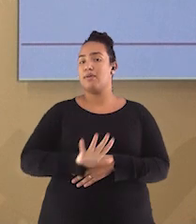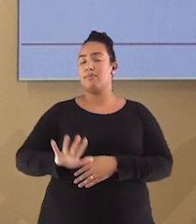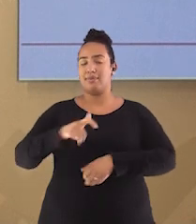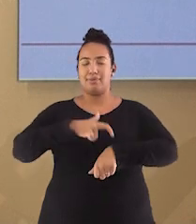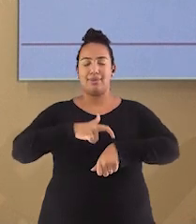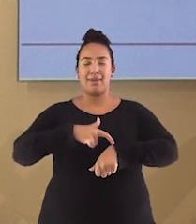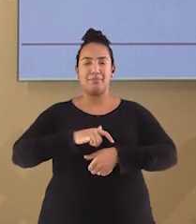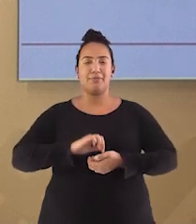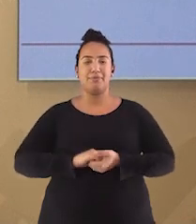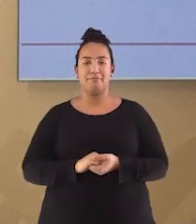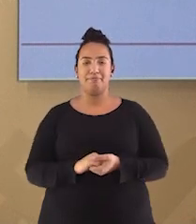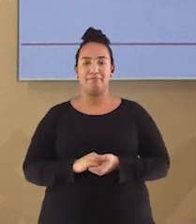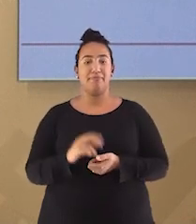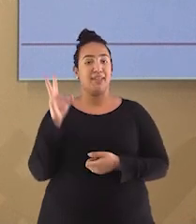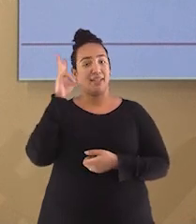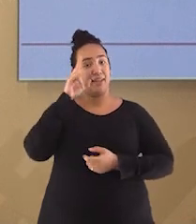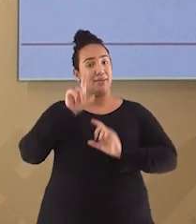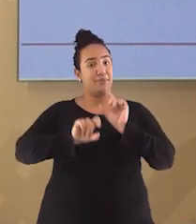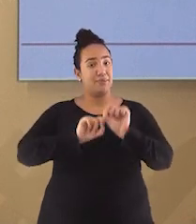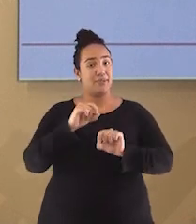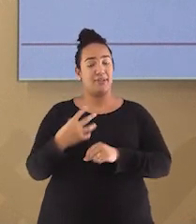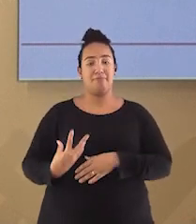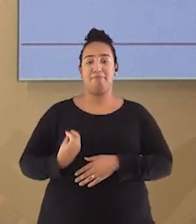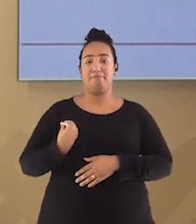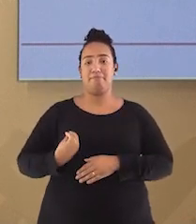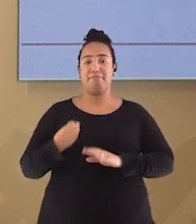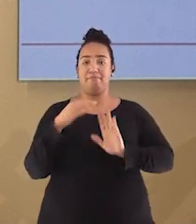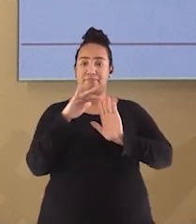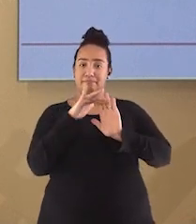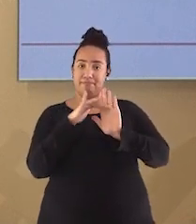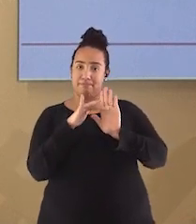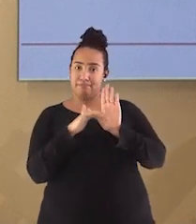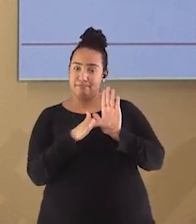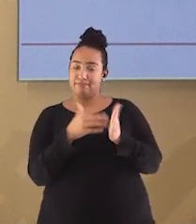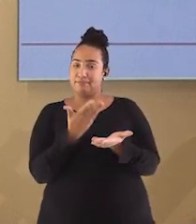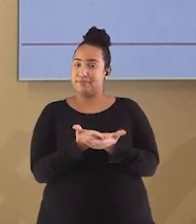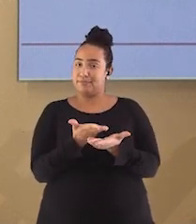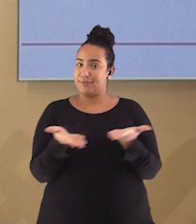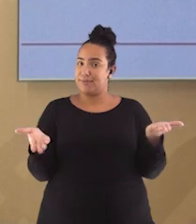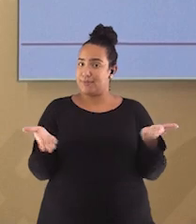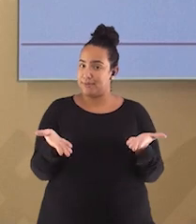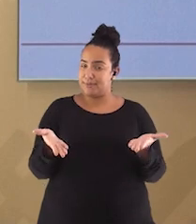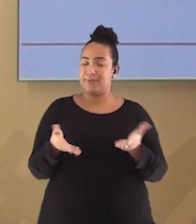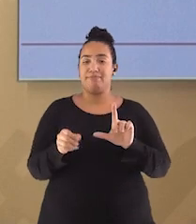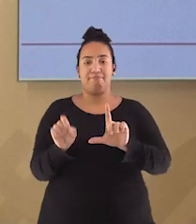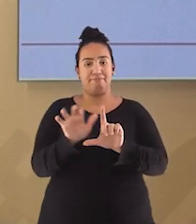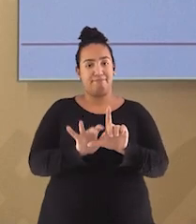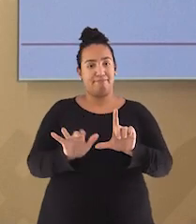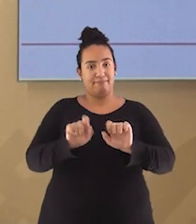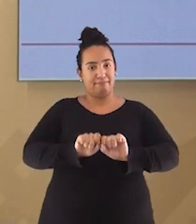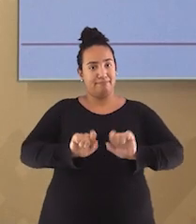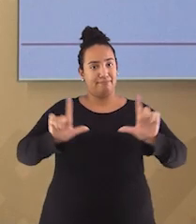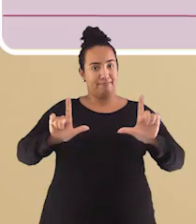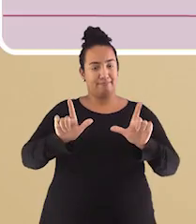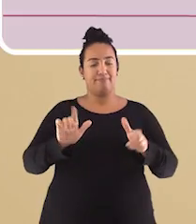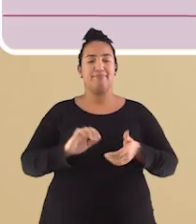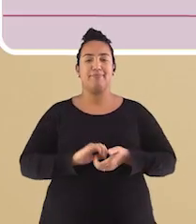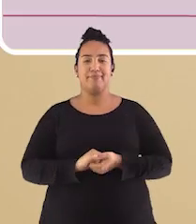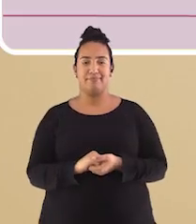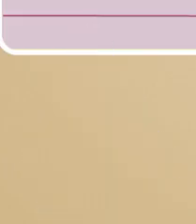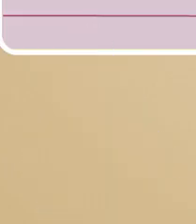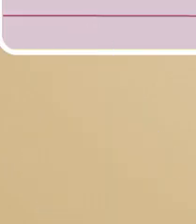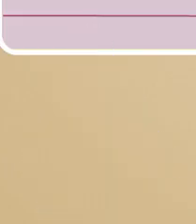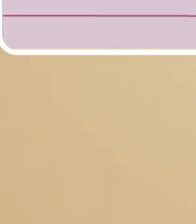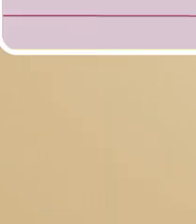tempo para vocês e não se esqueça de registar a presença da aula acessando o QR Code que aparece na tela ok